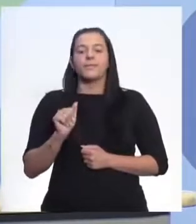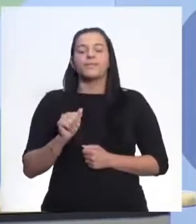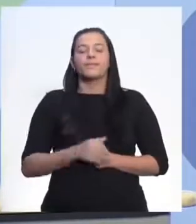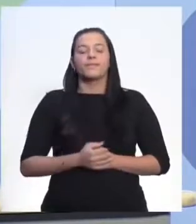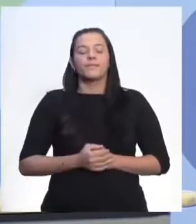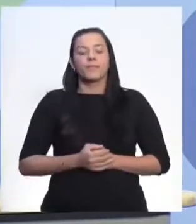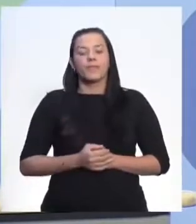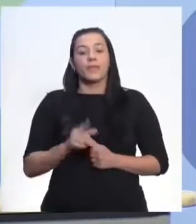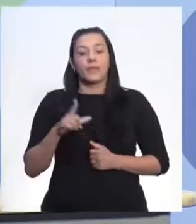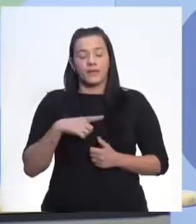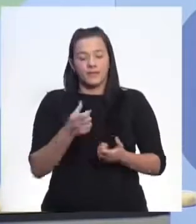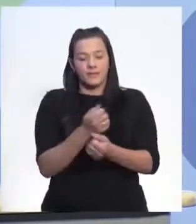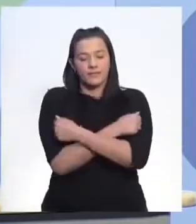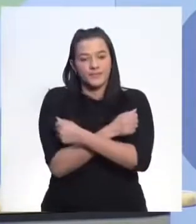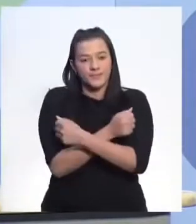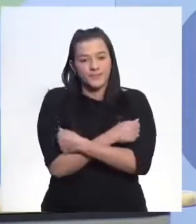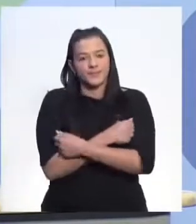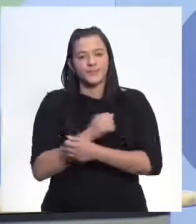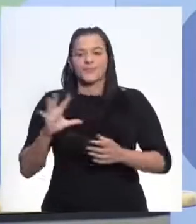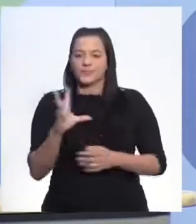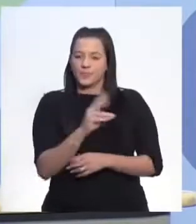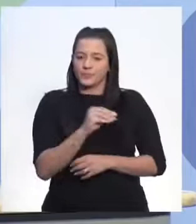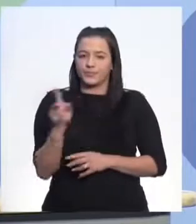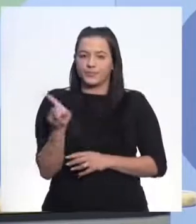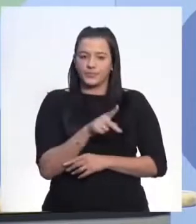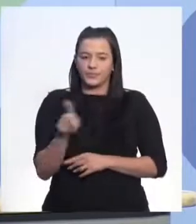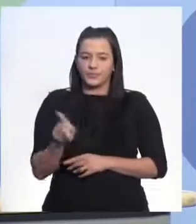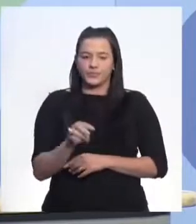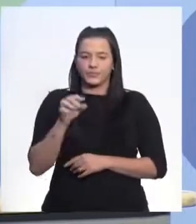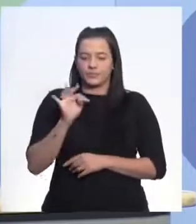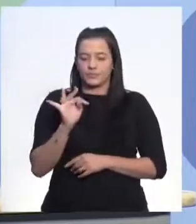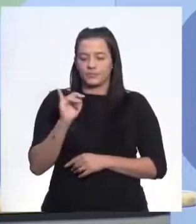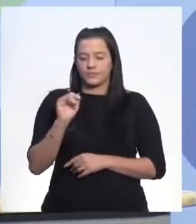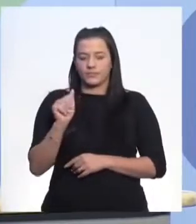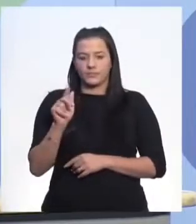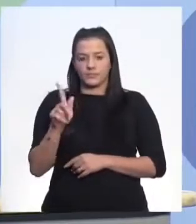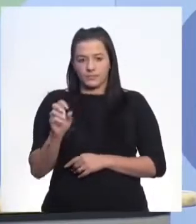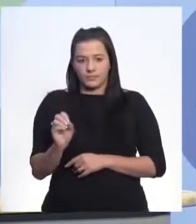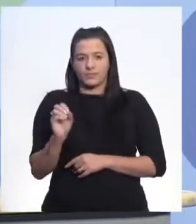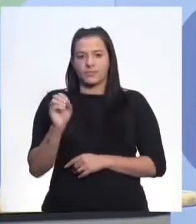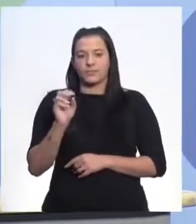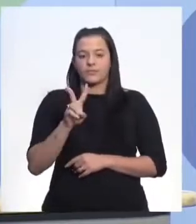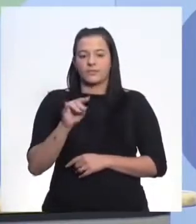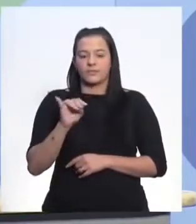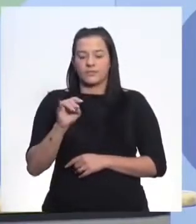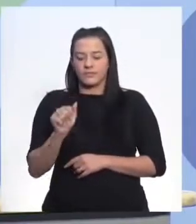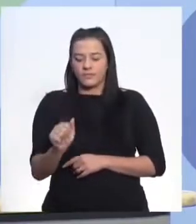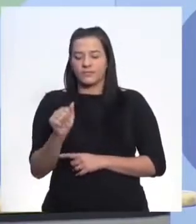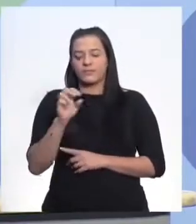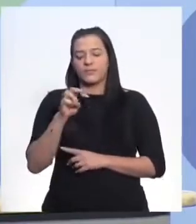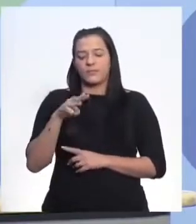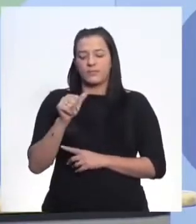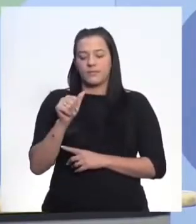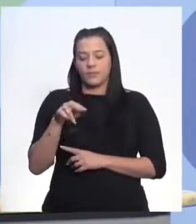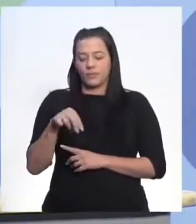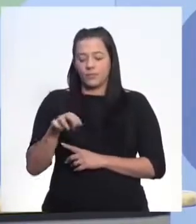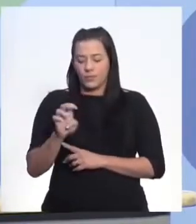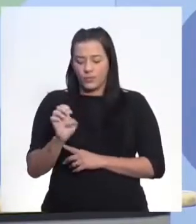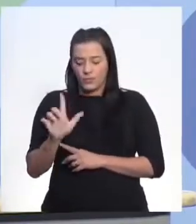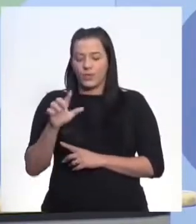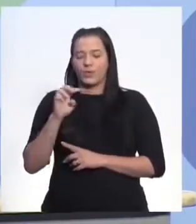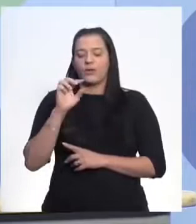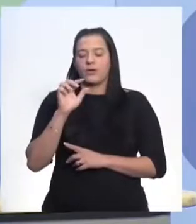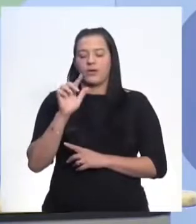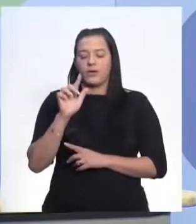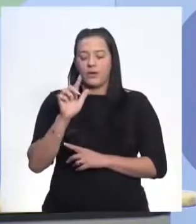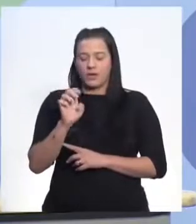alguns professores. Tiago, professora Aparecida, professora Nair, professor Rony, Ana Maria, Manuel, Elisângela,